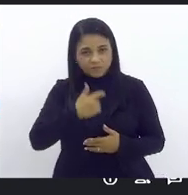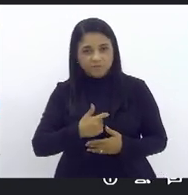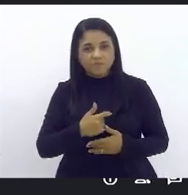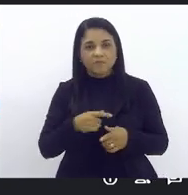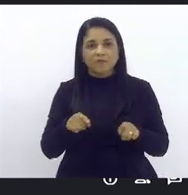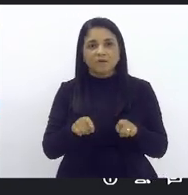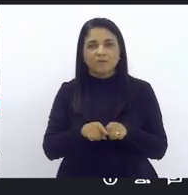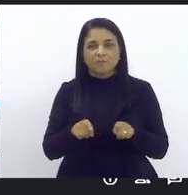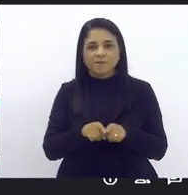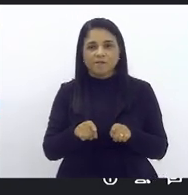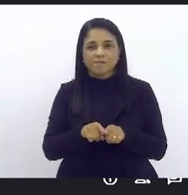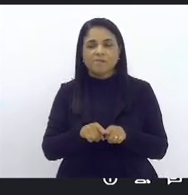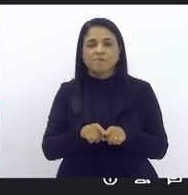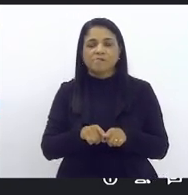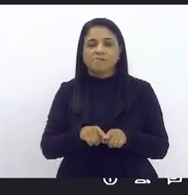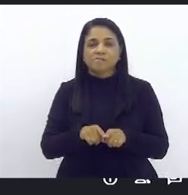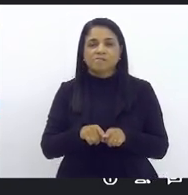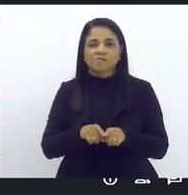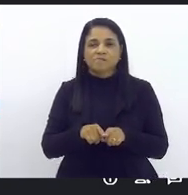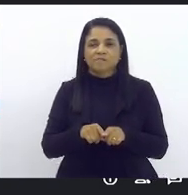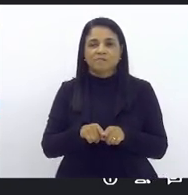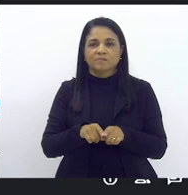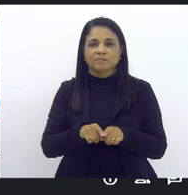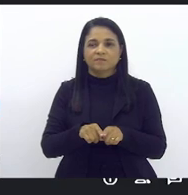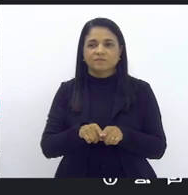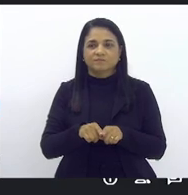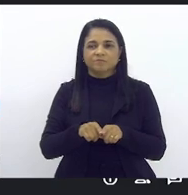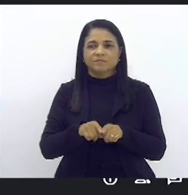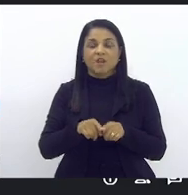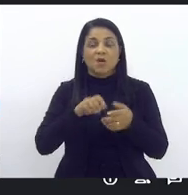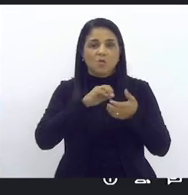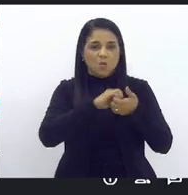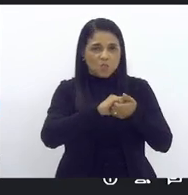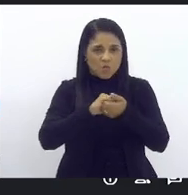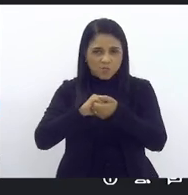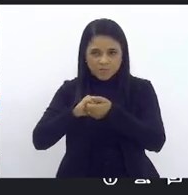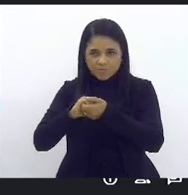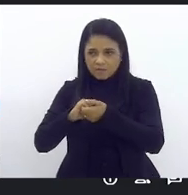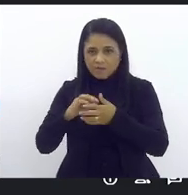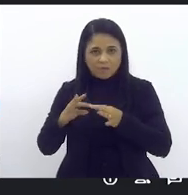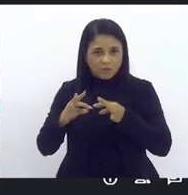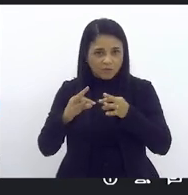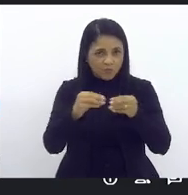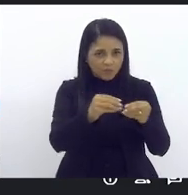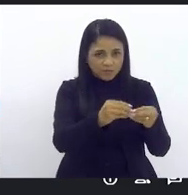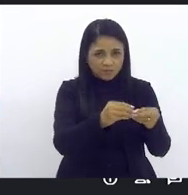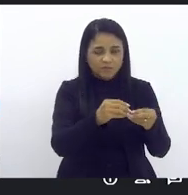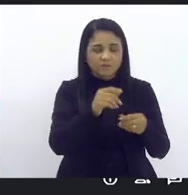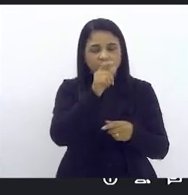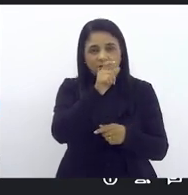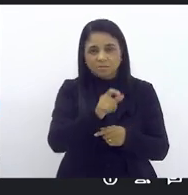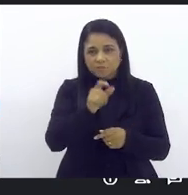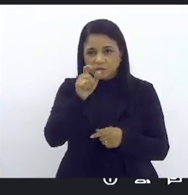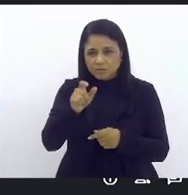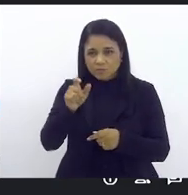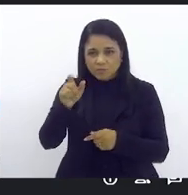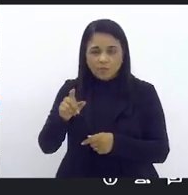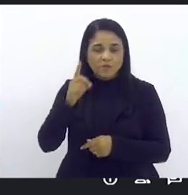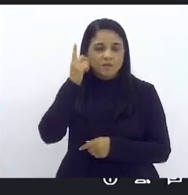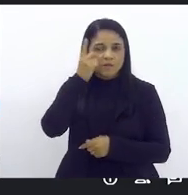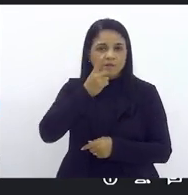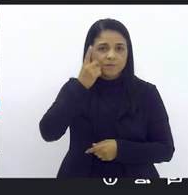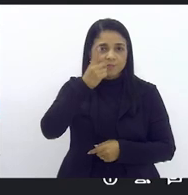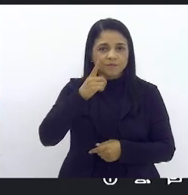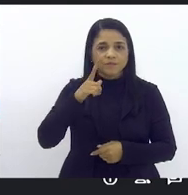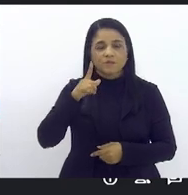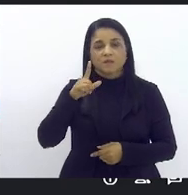também quero cumprimentar a todos, né? Cumprimentar na pessoa da deputada